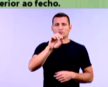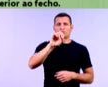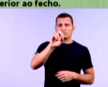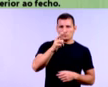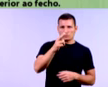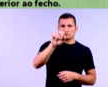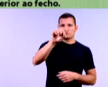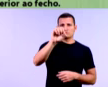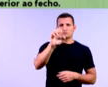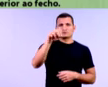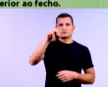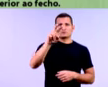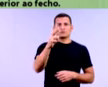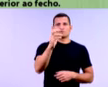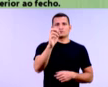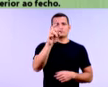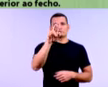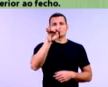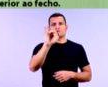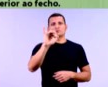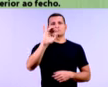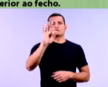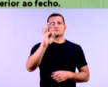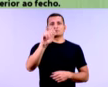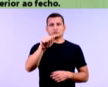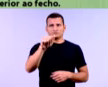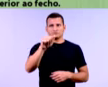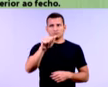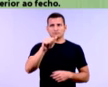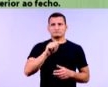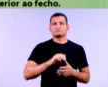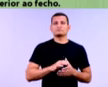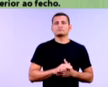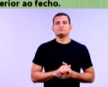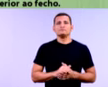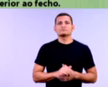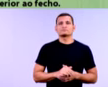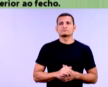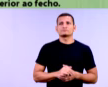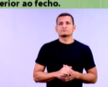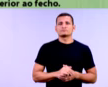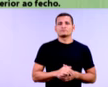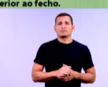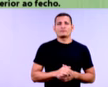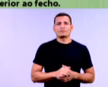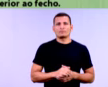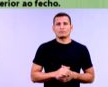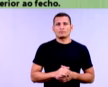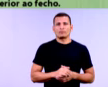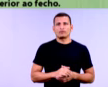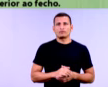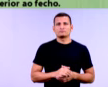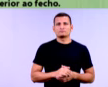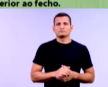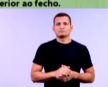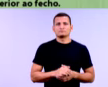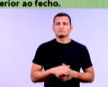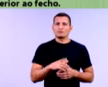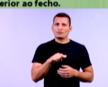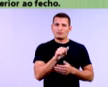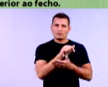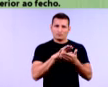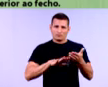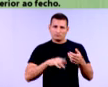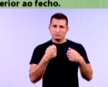coloquialidade. Expressões próprias de um determinado grupo devem ser evitadas, porque é um tipo de texto que requer